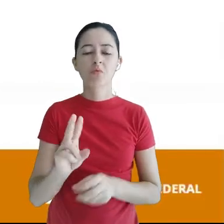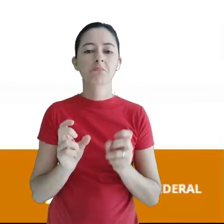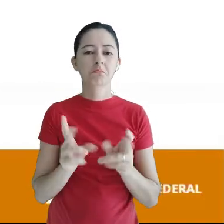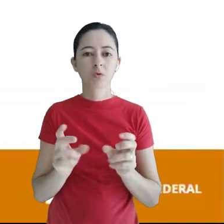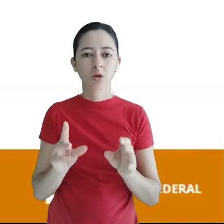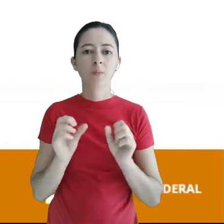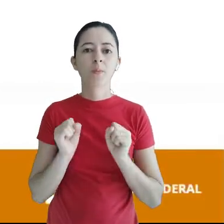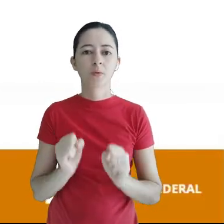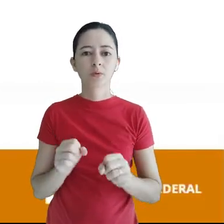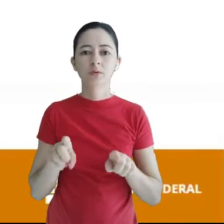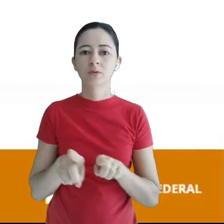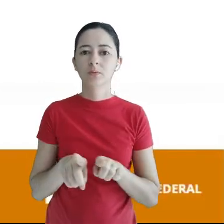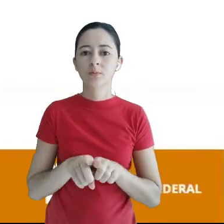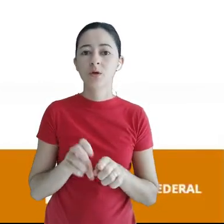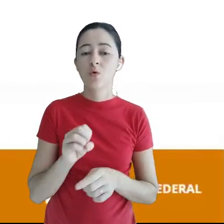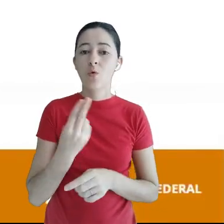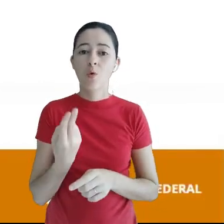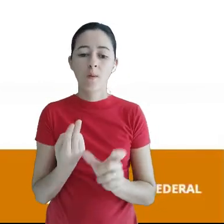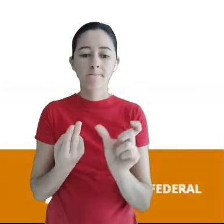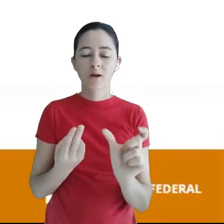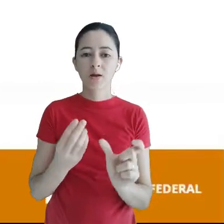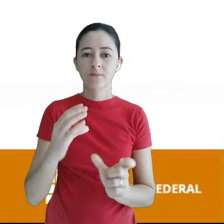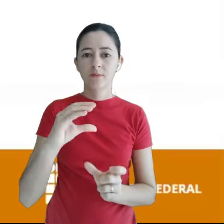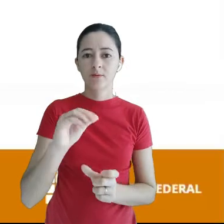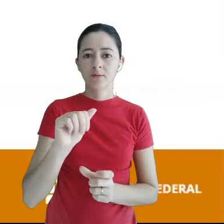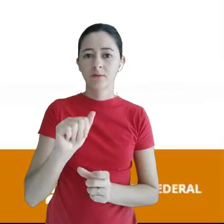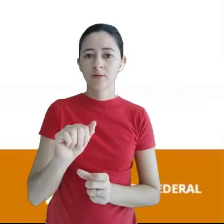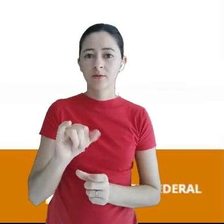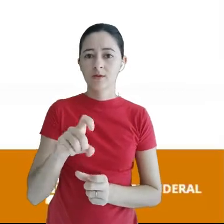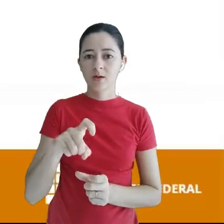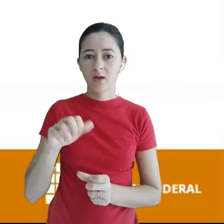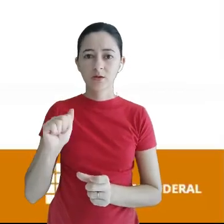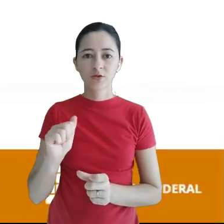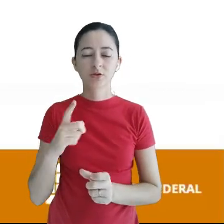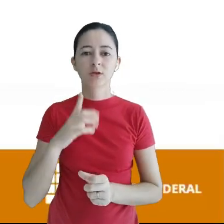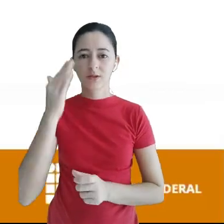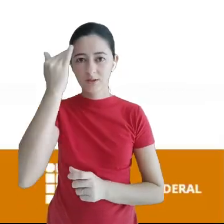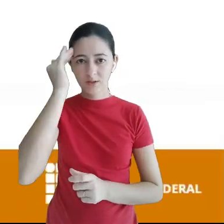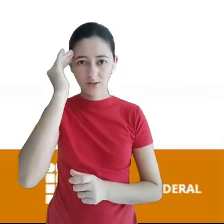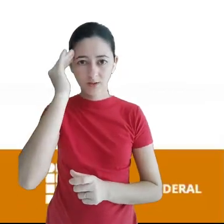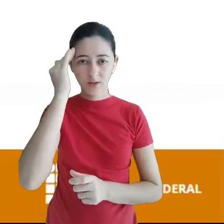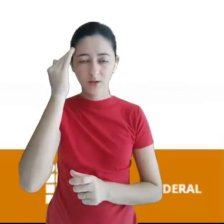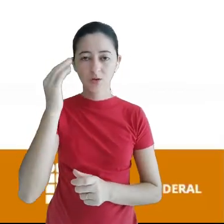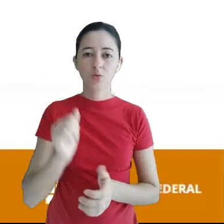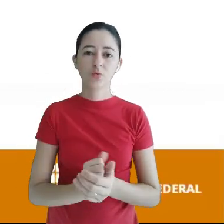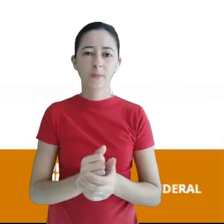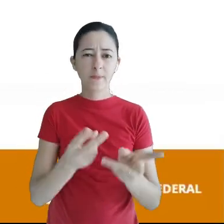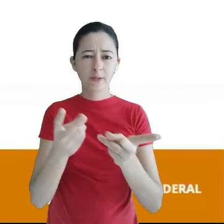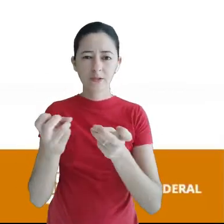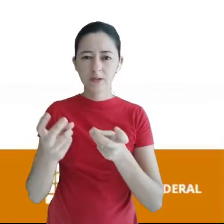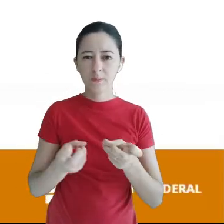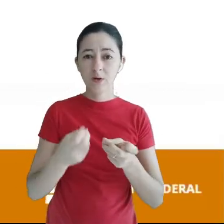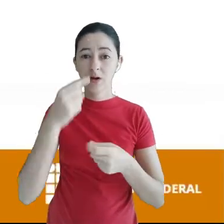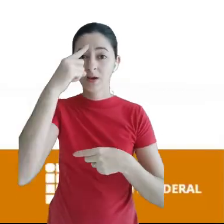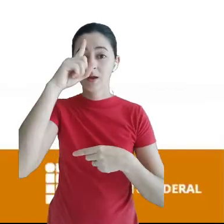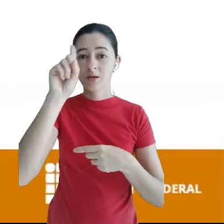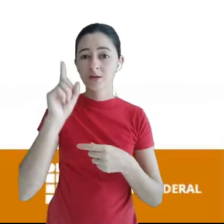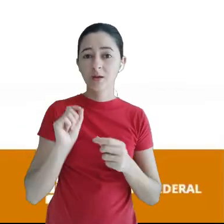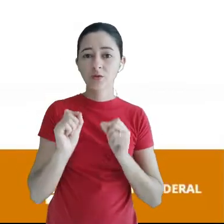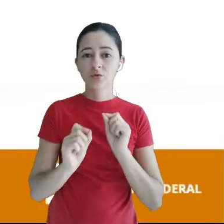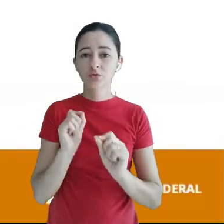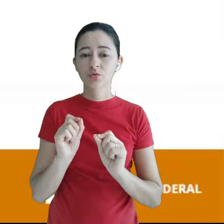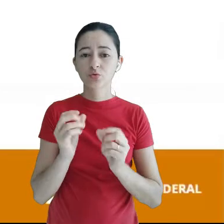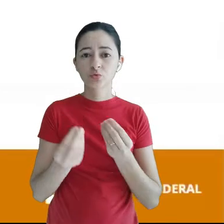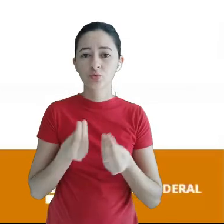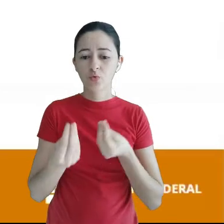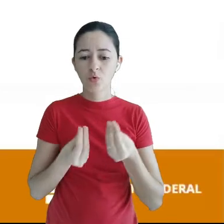você dividiu essas entidades, também está correto. Tá bom? Estão entendendo, galera? Está dando para pegar aí a ideia do